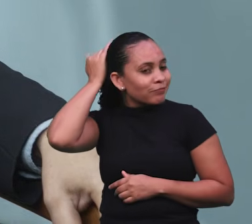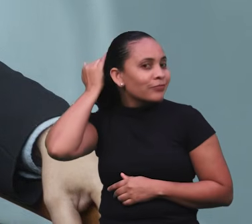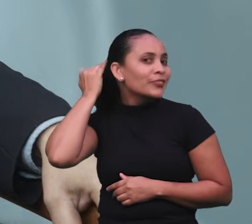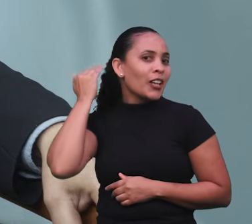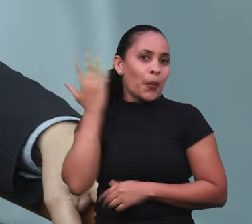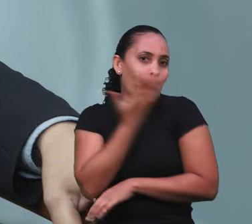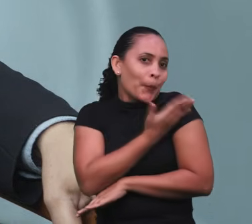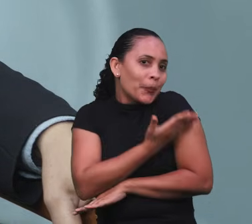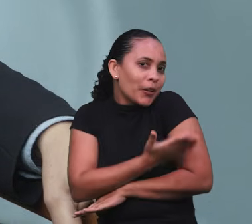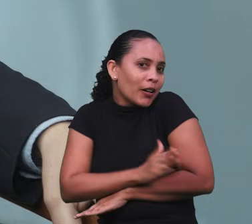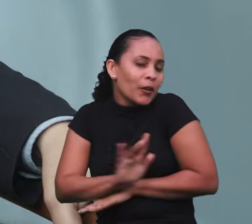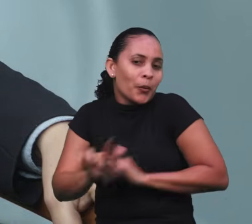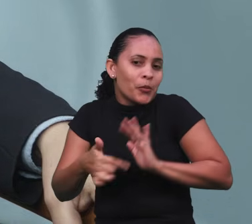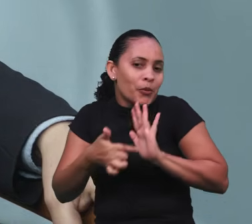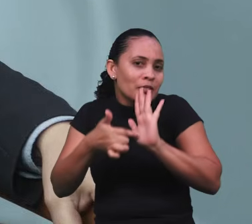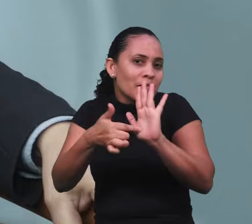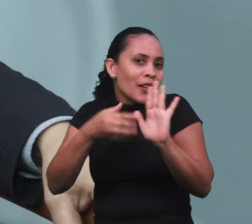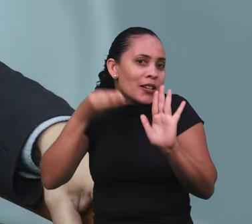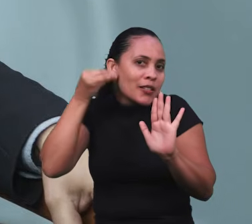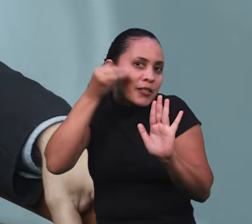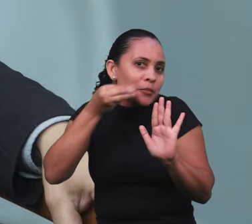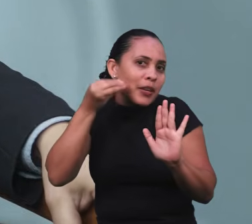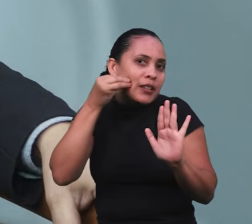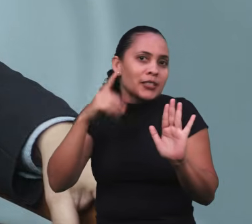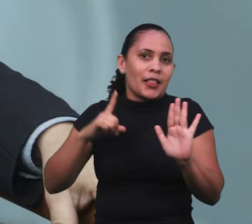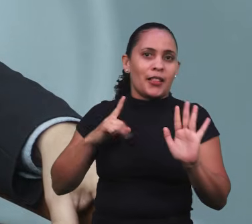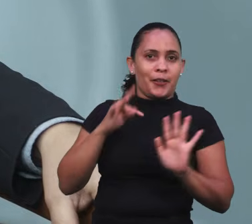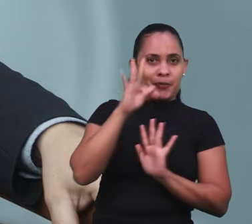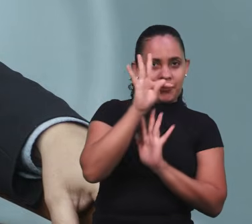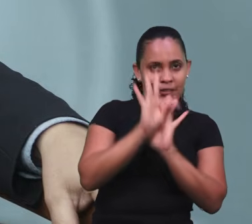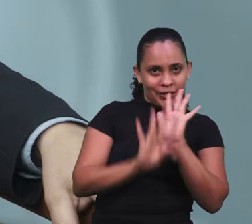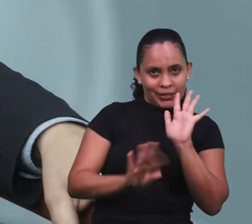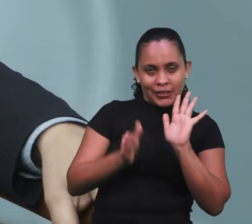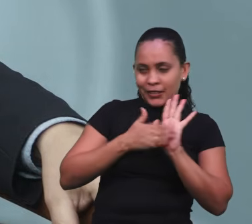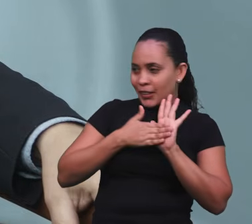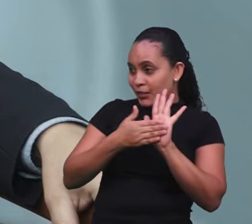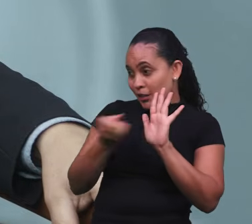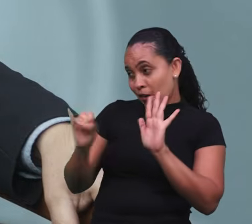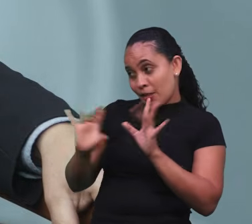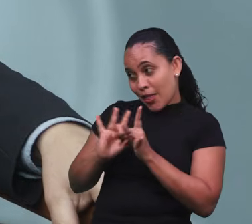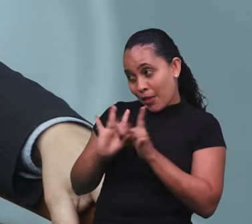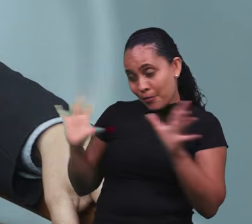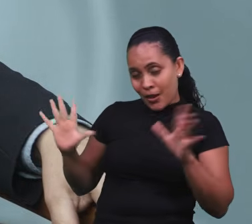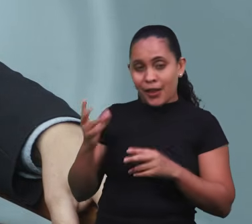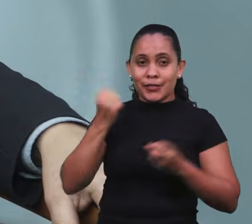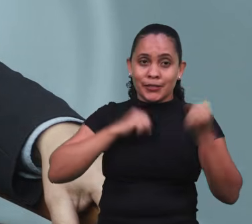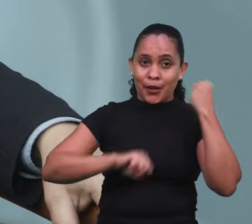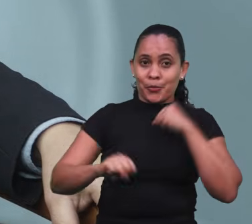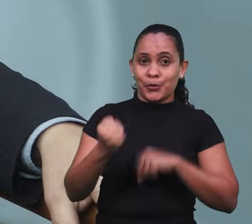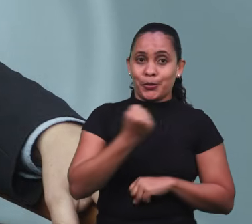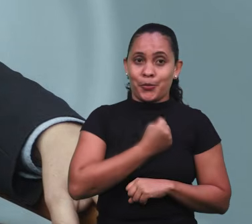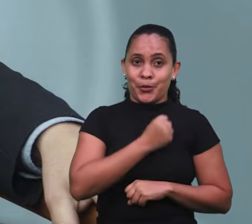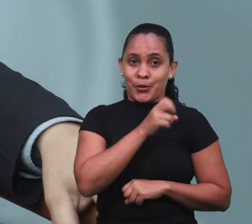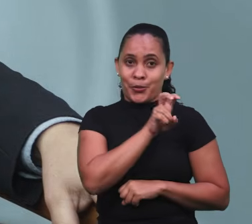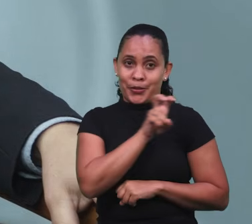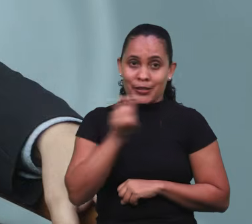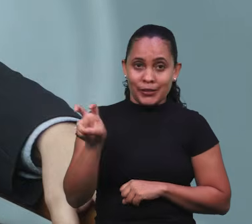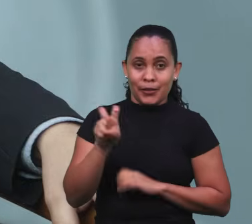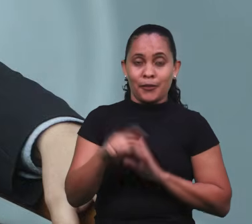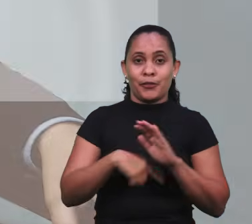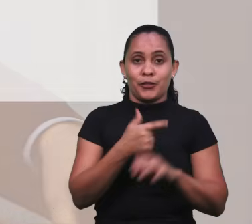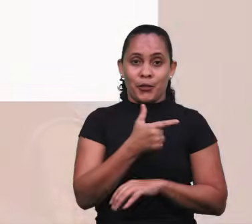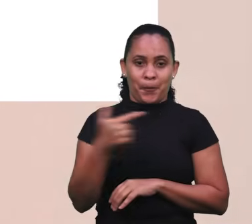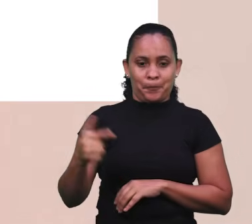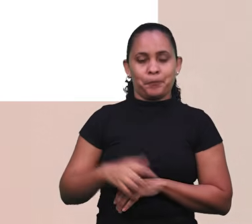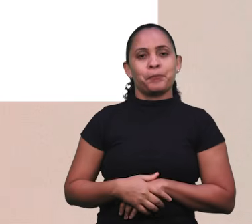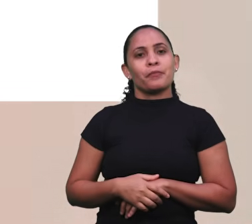grisalho, representando a sua experiência. E há um texto, até pastor Abel, se me permite, Salmo 55,